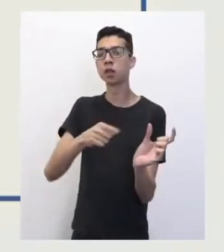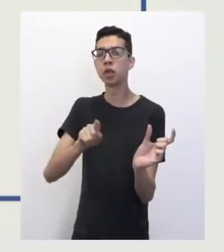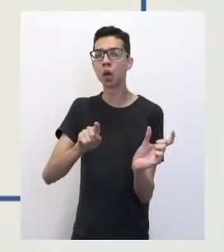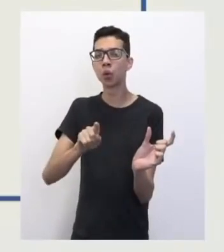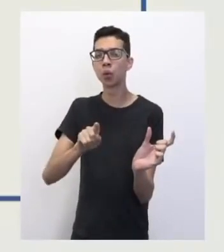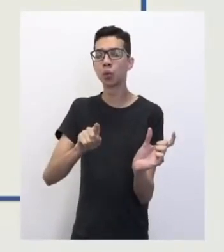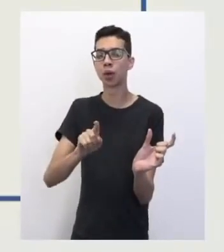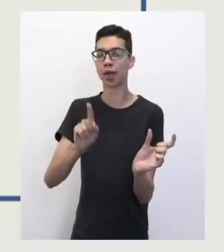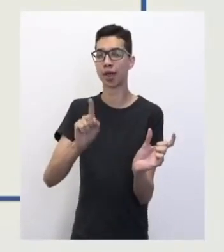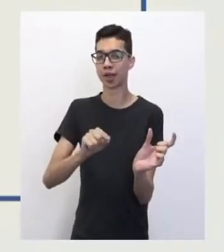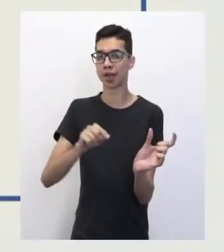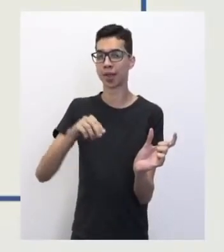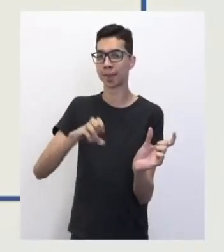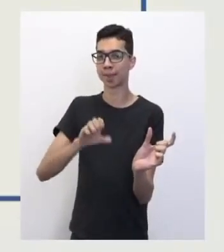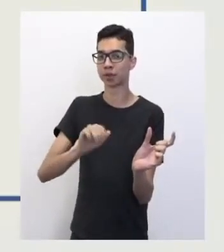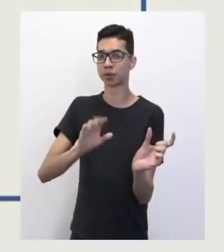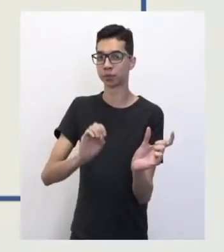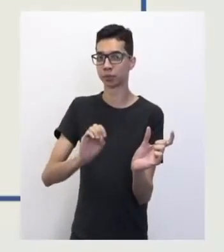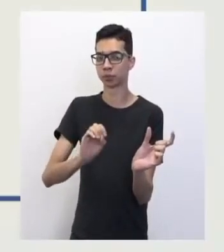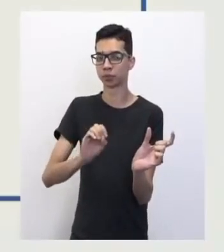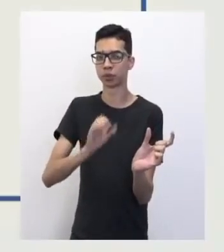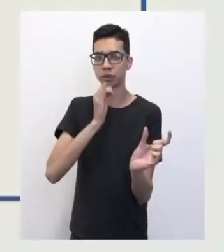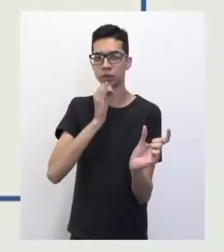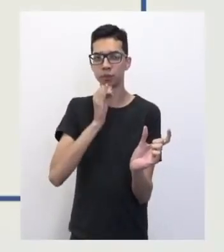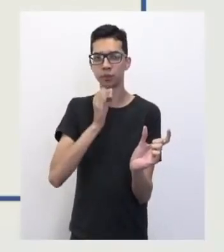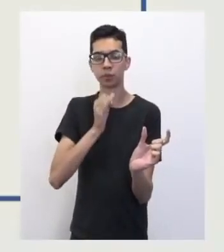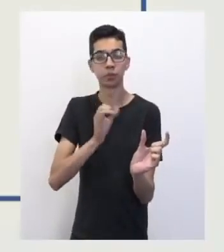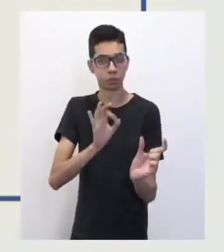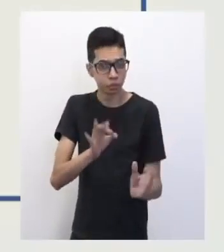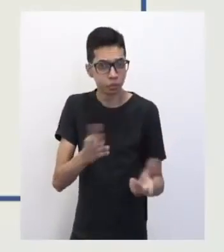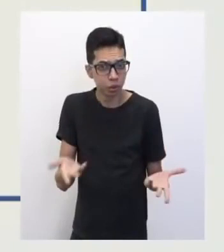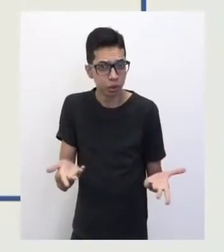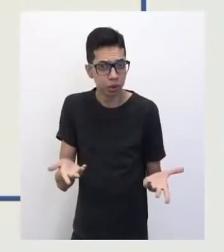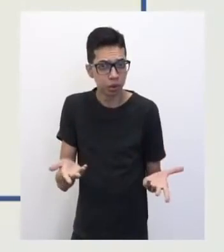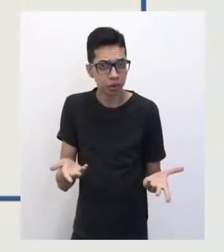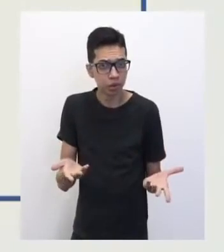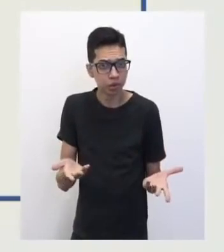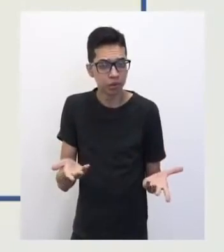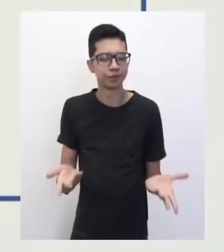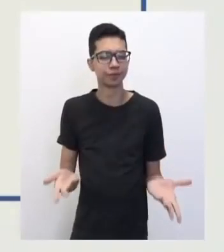se dirigindo ao leitor, então foi um marcador que eu utilizei para me